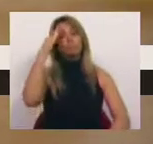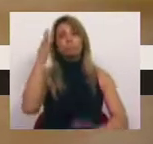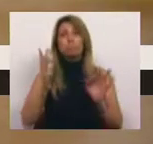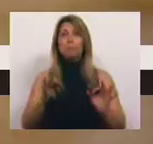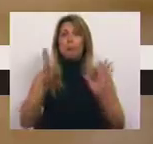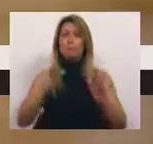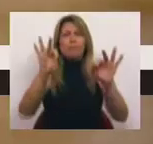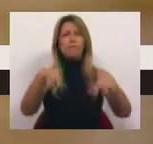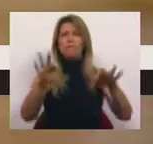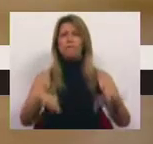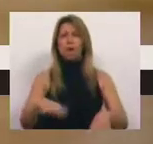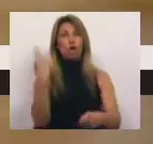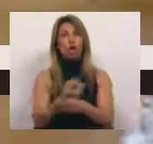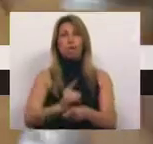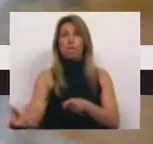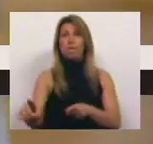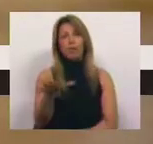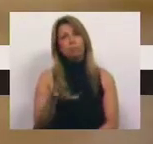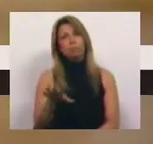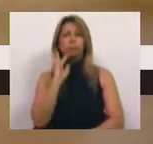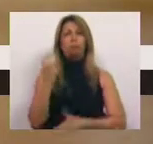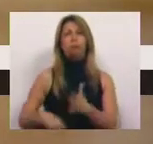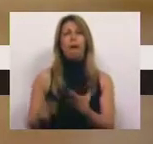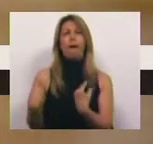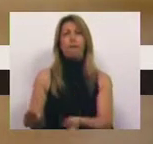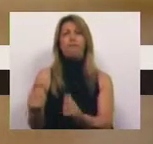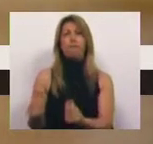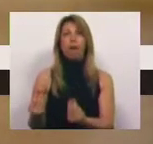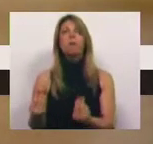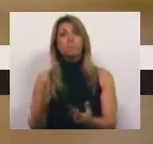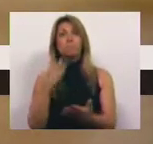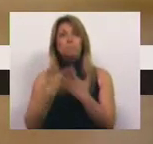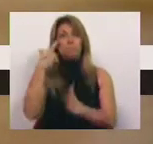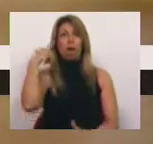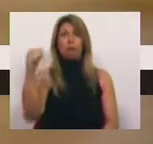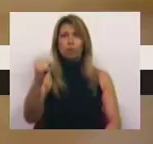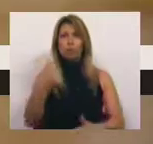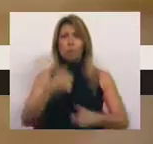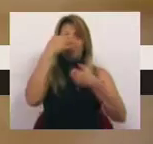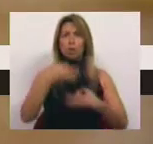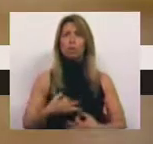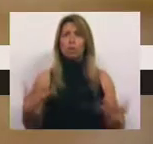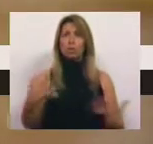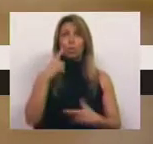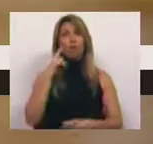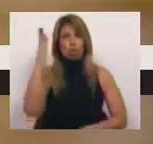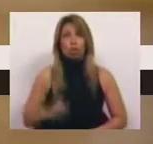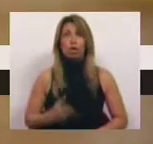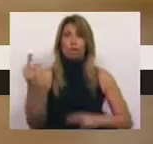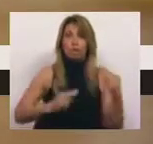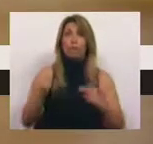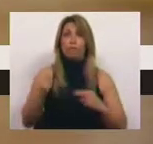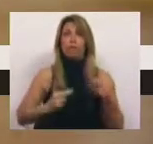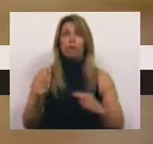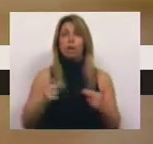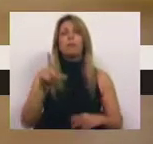todas com estes paraísos fiscais, que representam verdadeiros atentados ao bom senso e à justiça fiscal, também é verdade